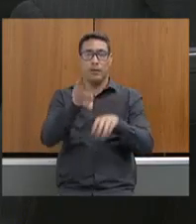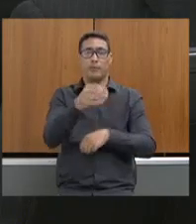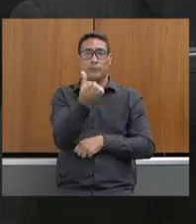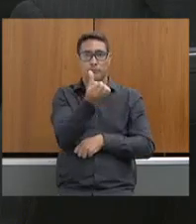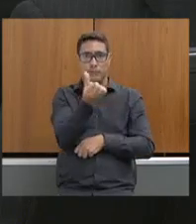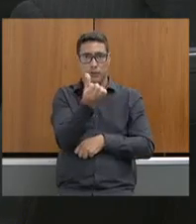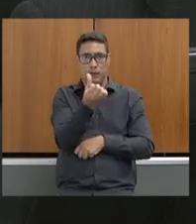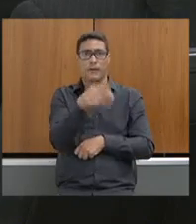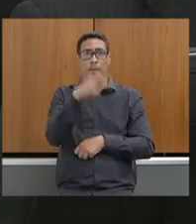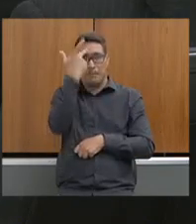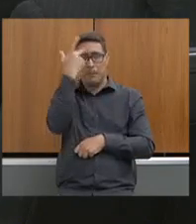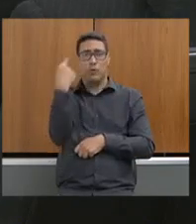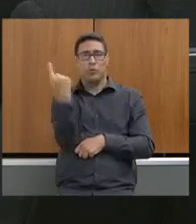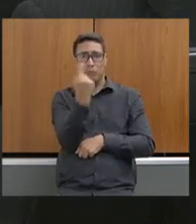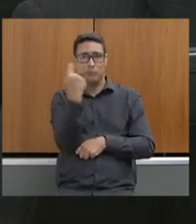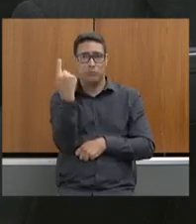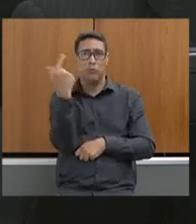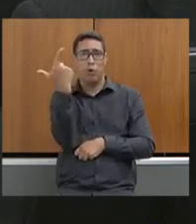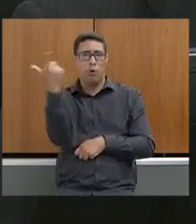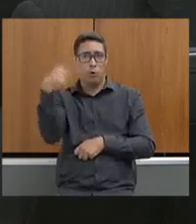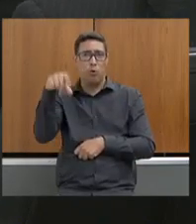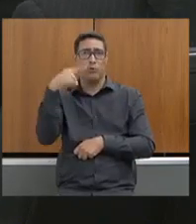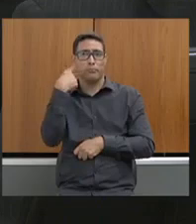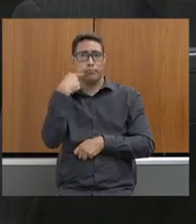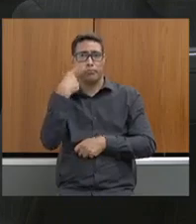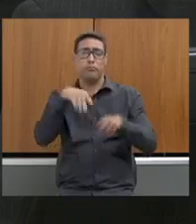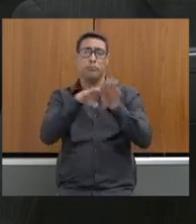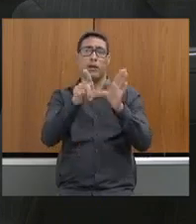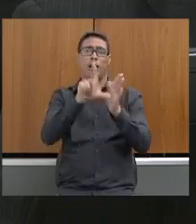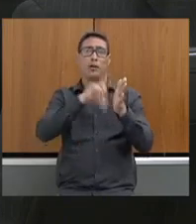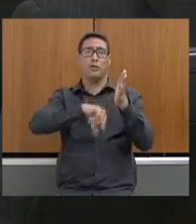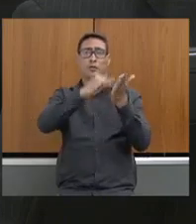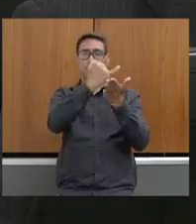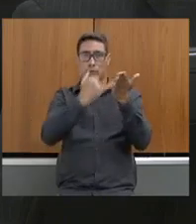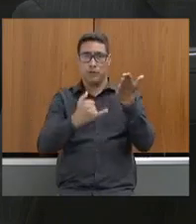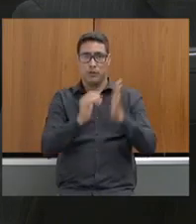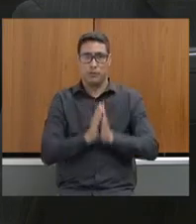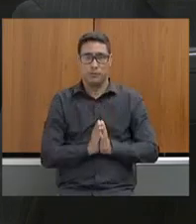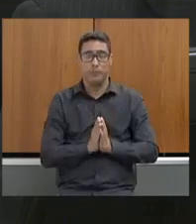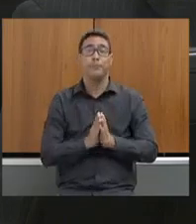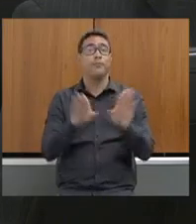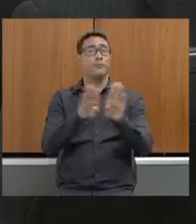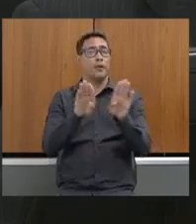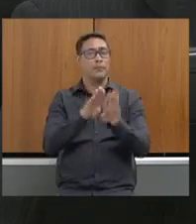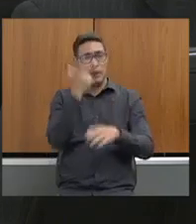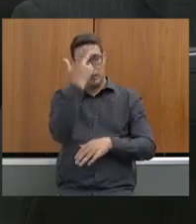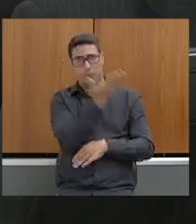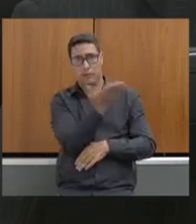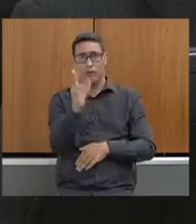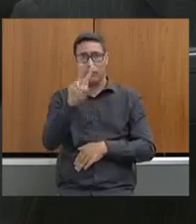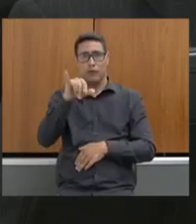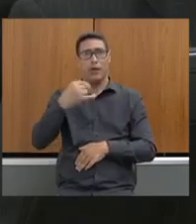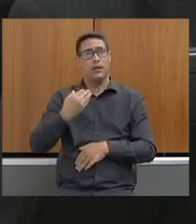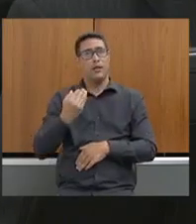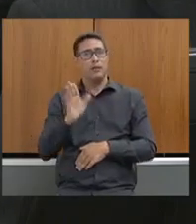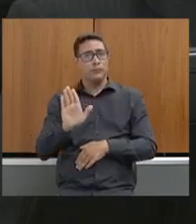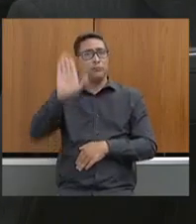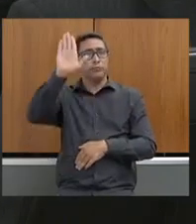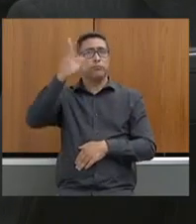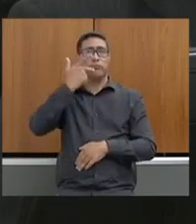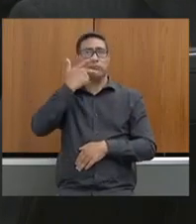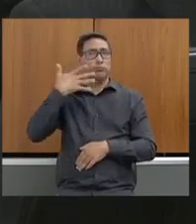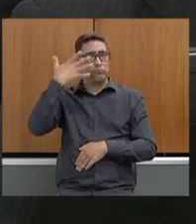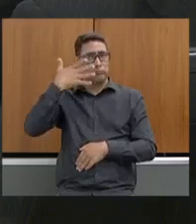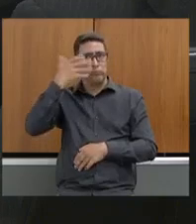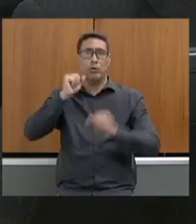Sexto, demais parlamentares, por ordem de inscrição. Os parlamentares que desejarem fazer o uso da palavra podem se inscrever